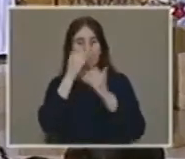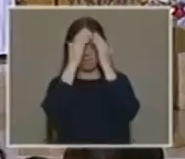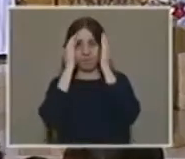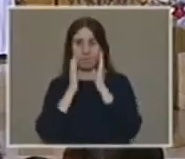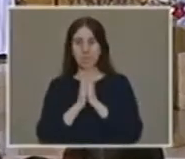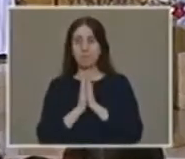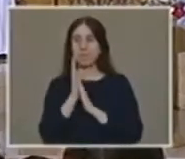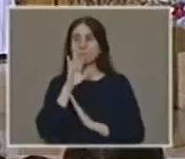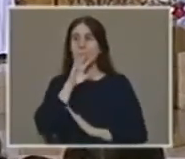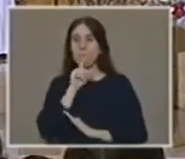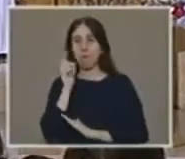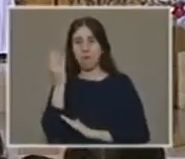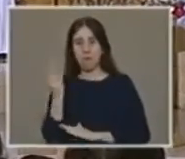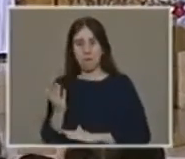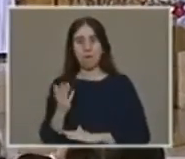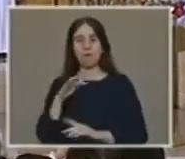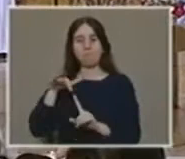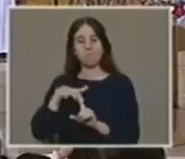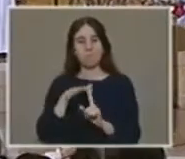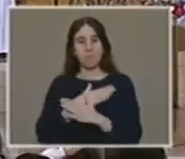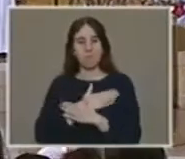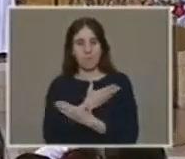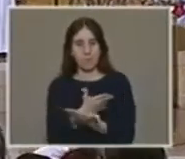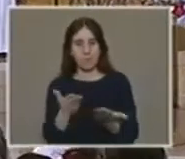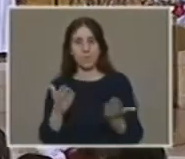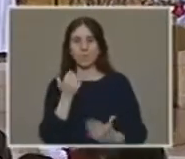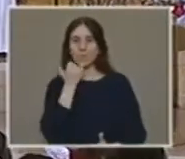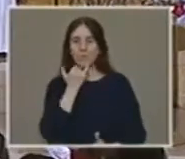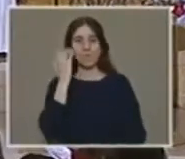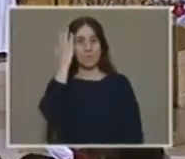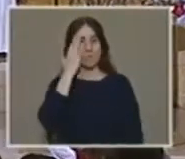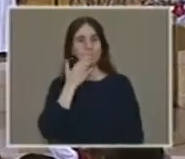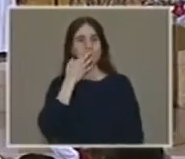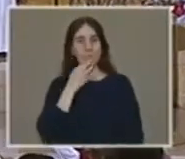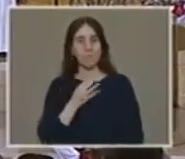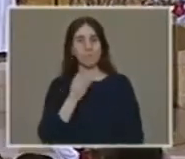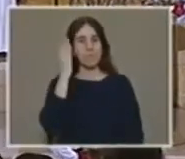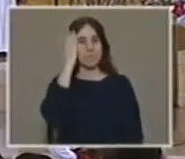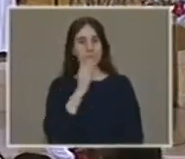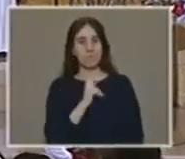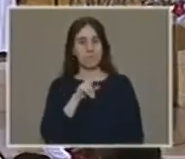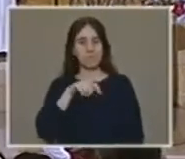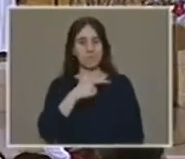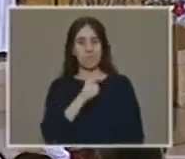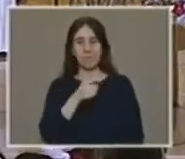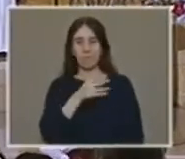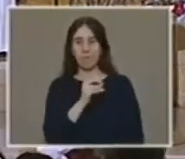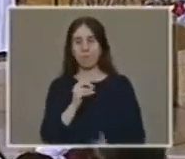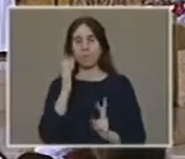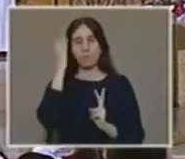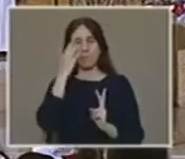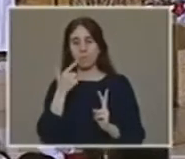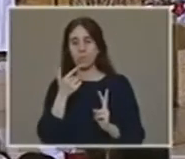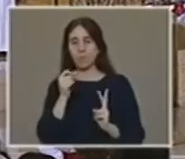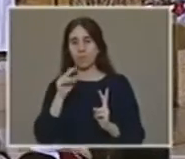os bem-aventurados apóstolos, todos os santos, São Vicente de Paulo, São Tomás de Aquino,